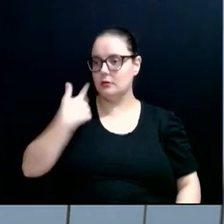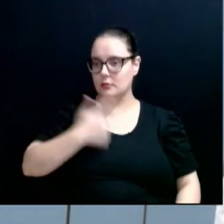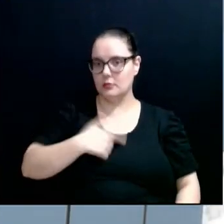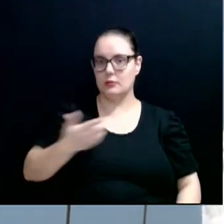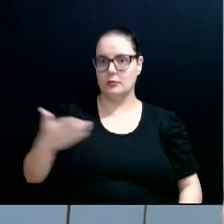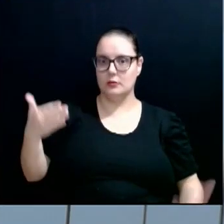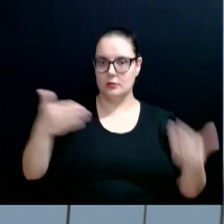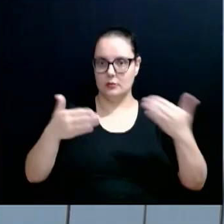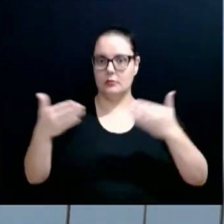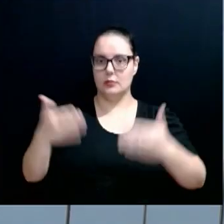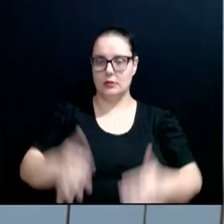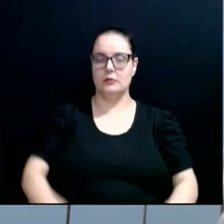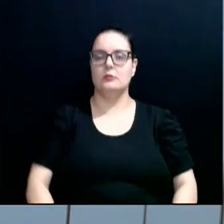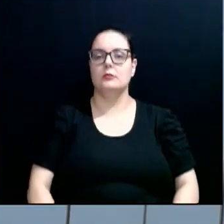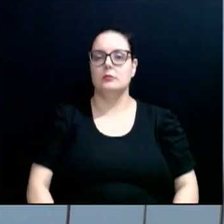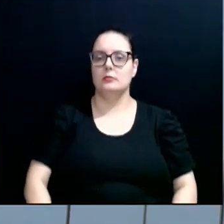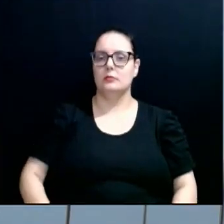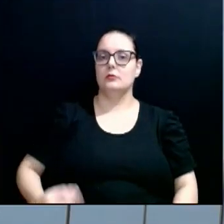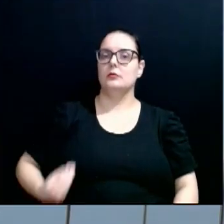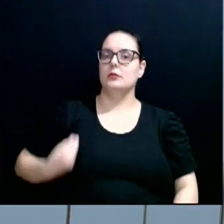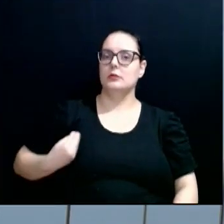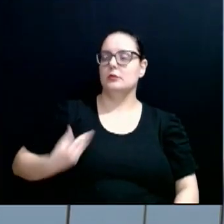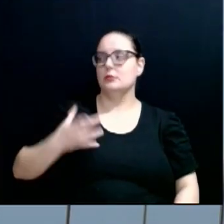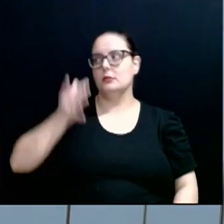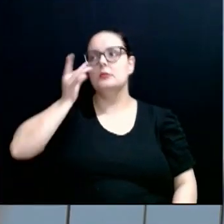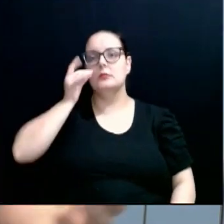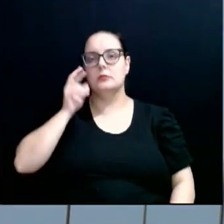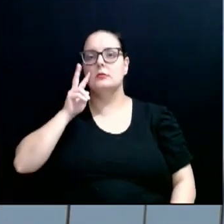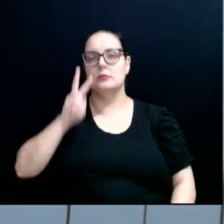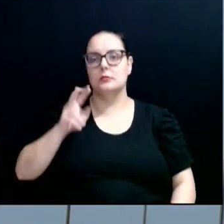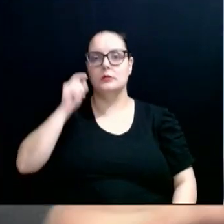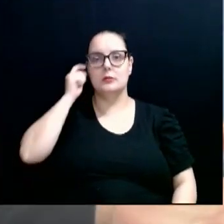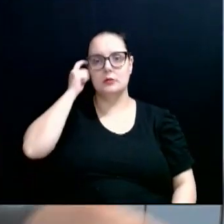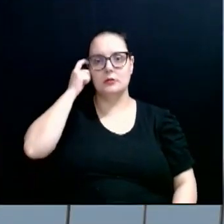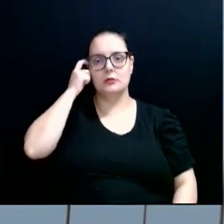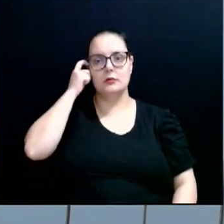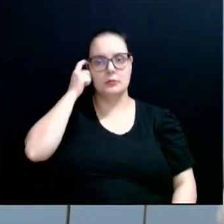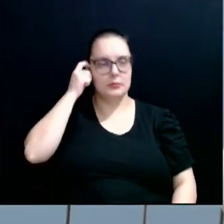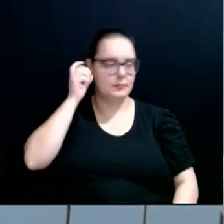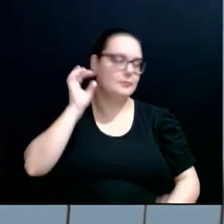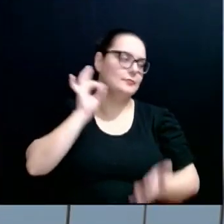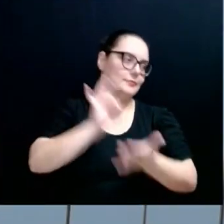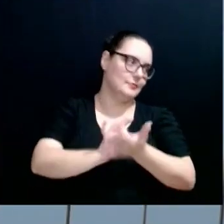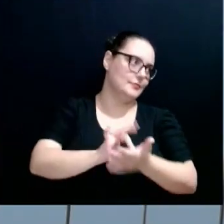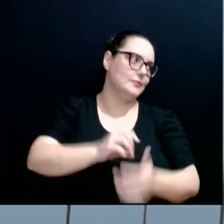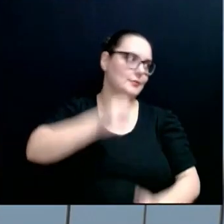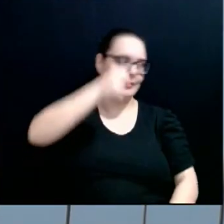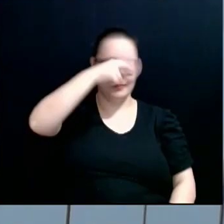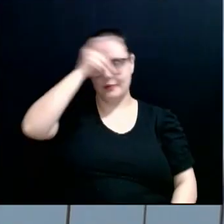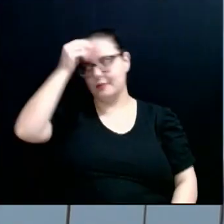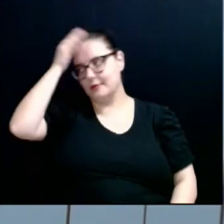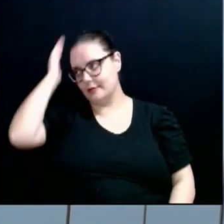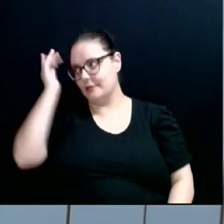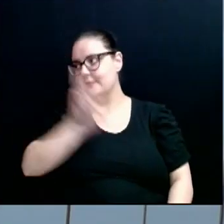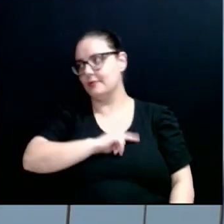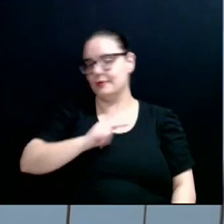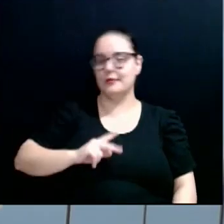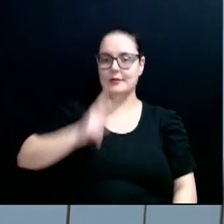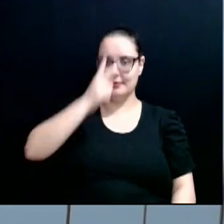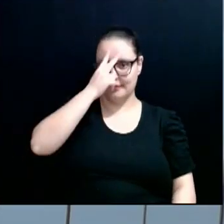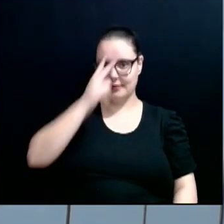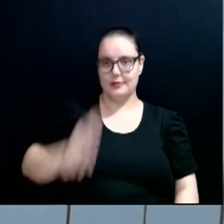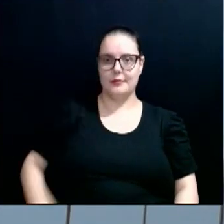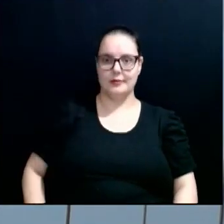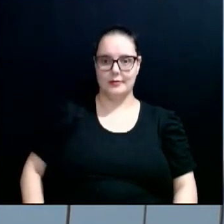e presente aí para ver de fato o Dário e o presidente da INDEC batendo aquele martelinho na mesa